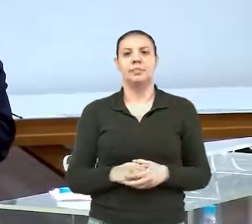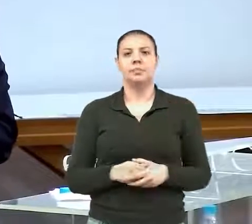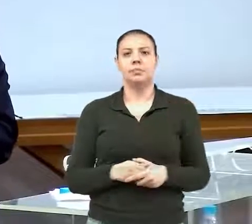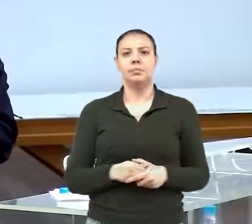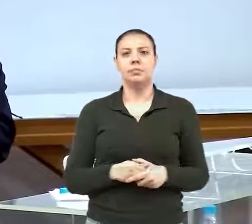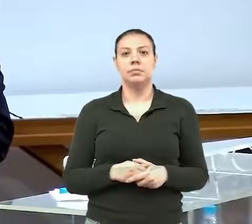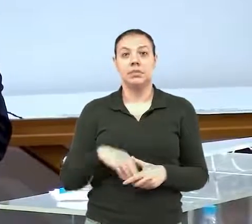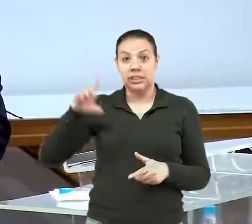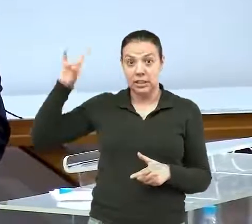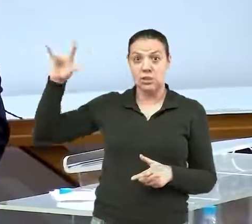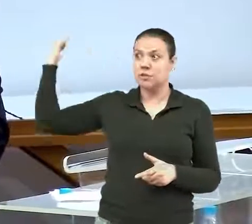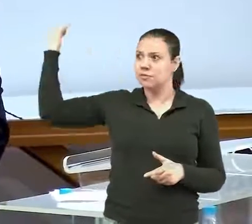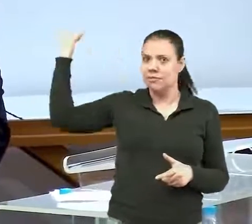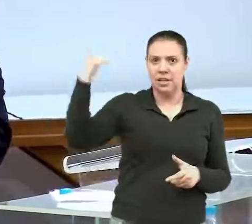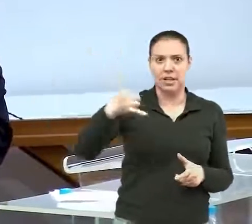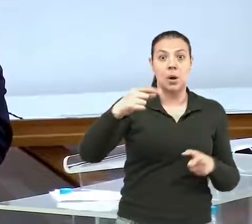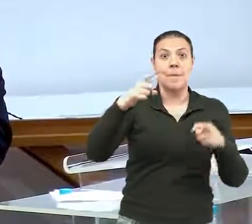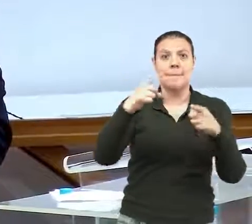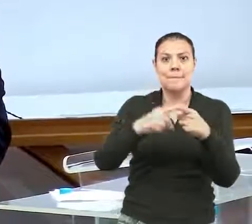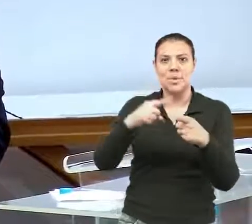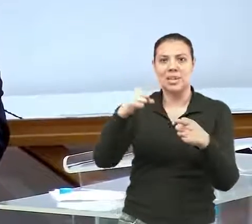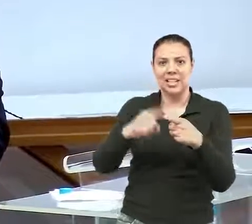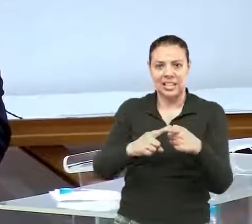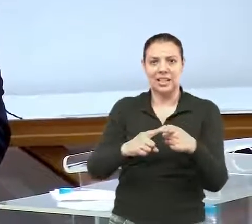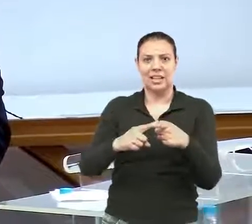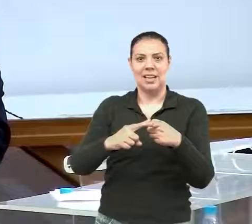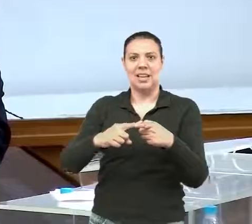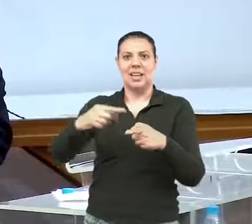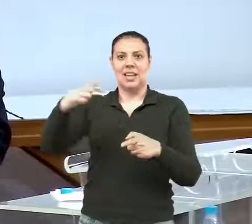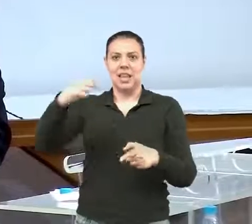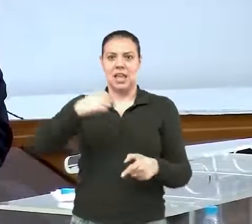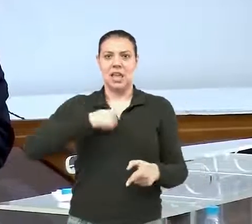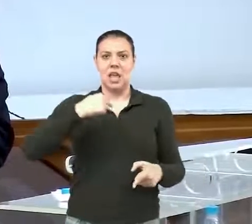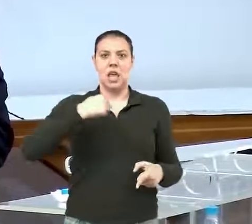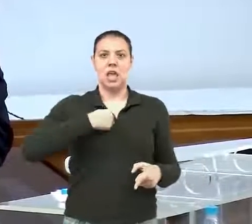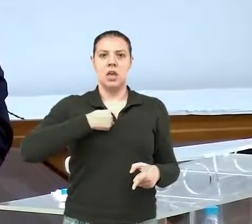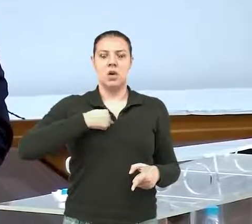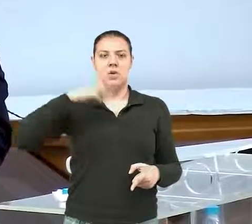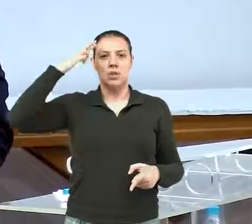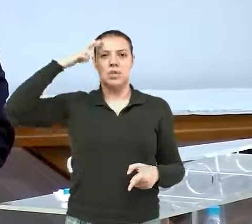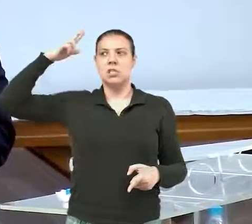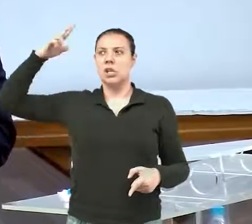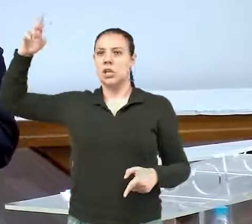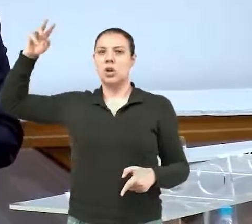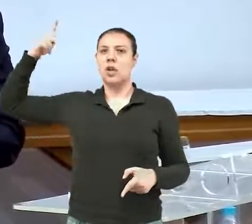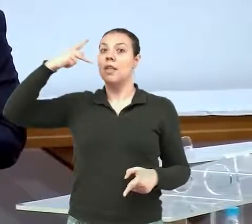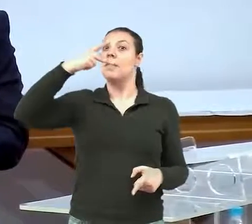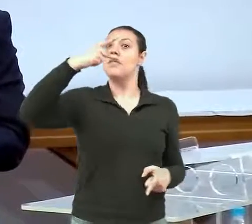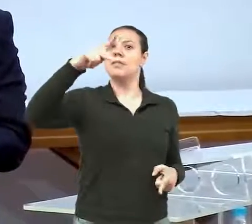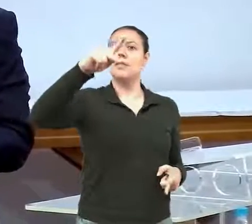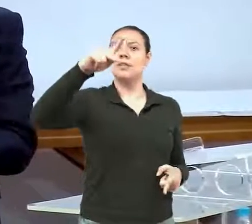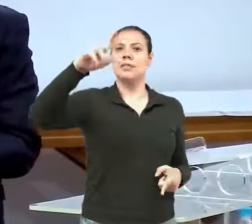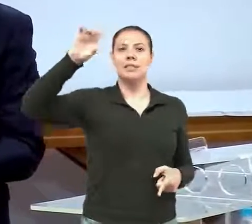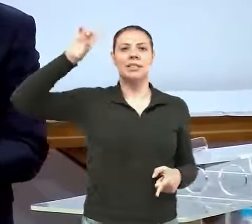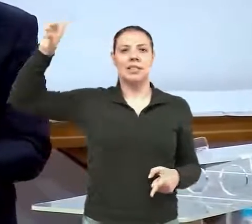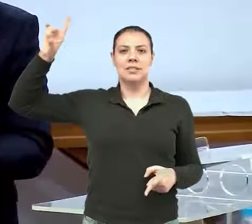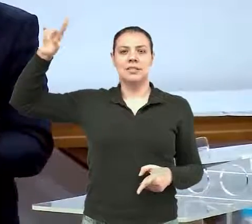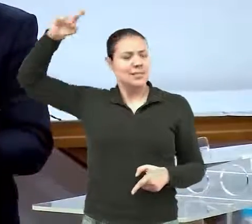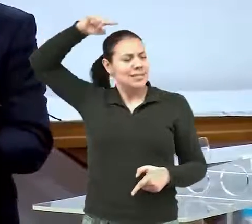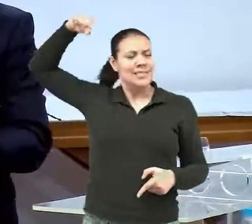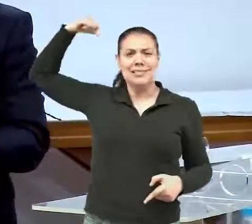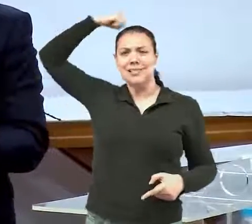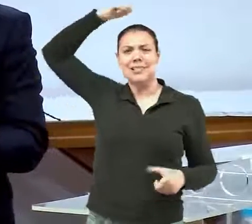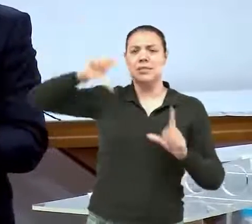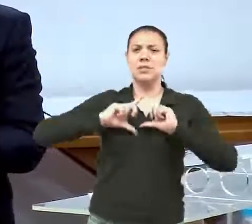Quando Deus diz assim: porque eu sou o Senhor teu Deus, o Santo de Israel, o